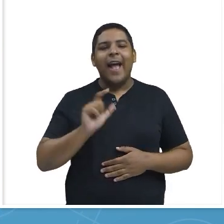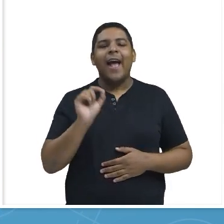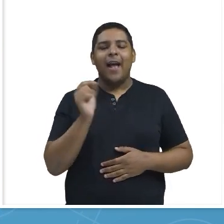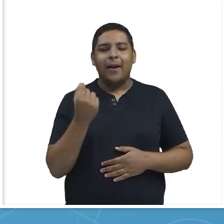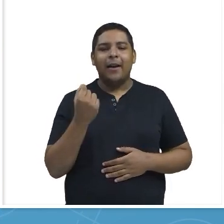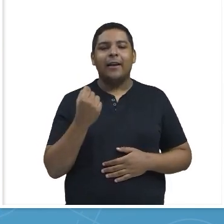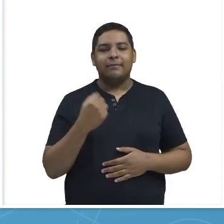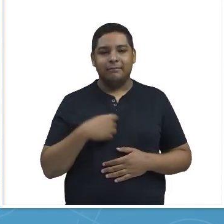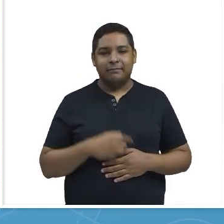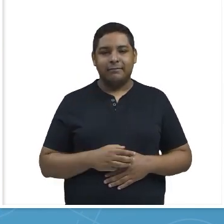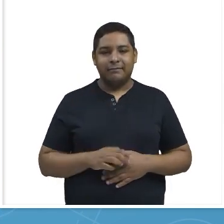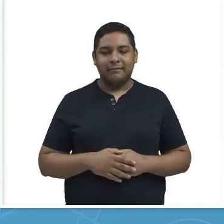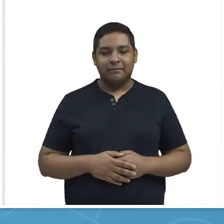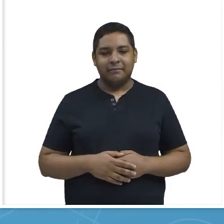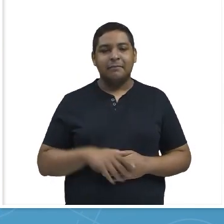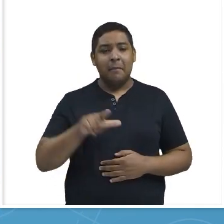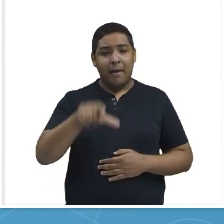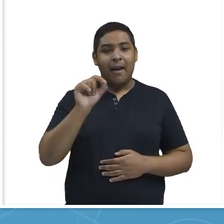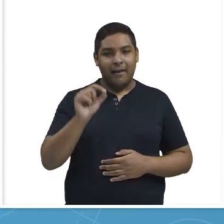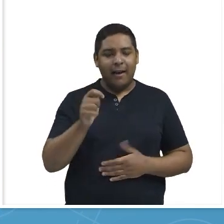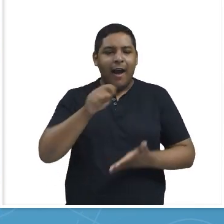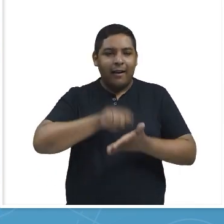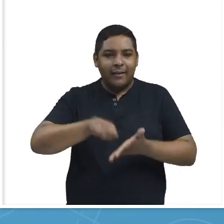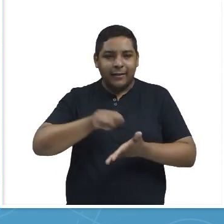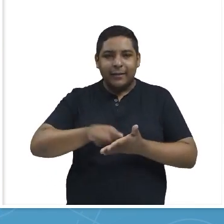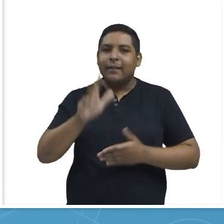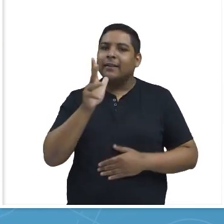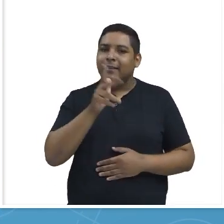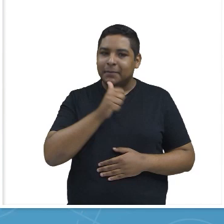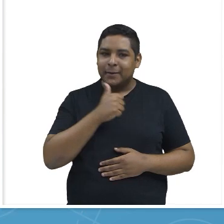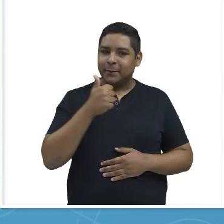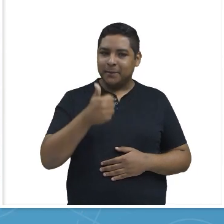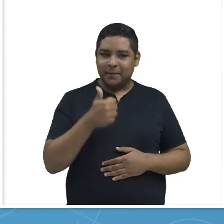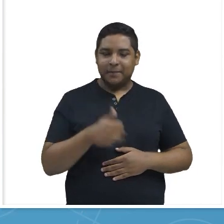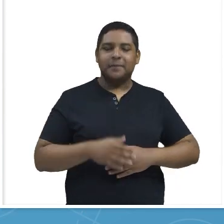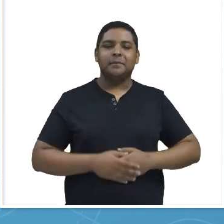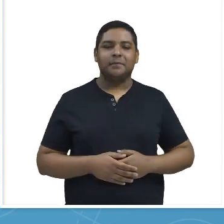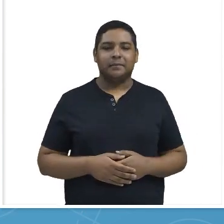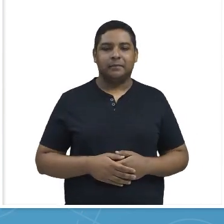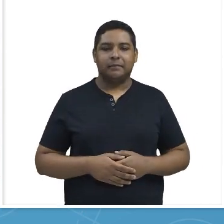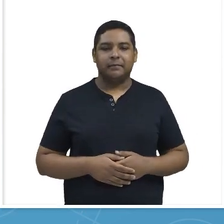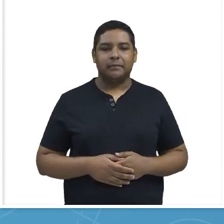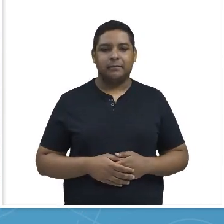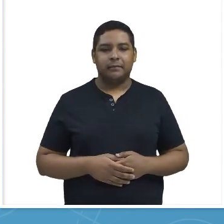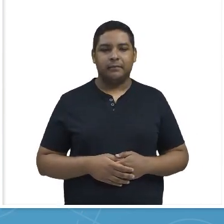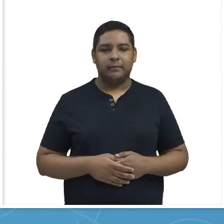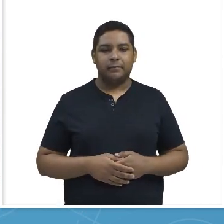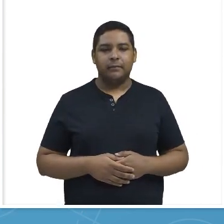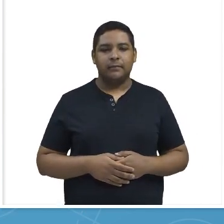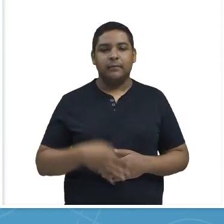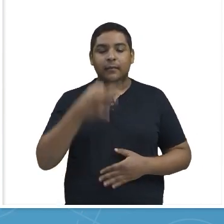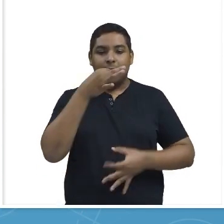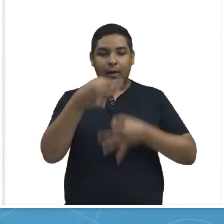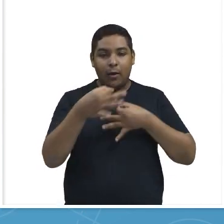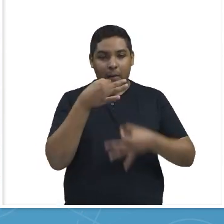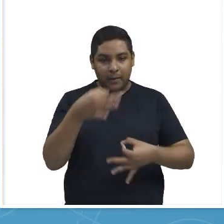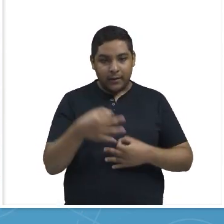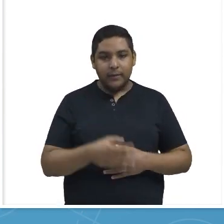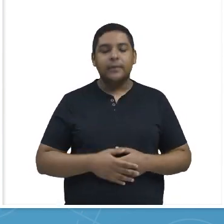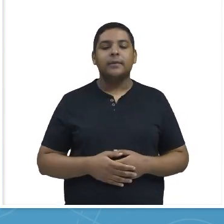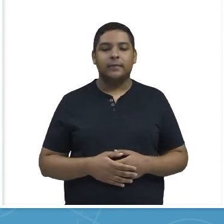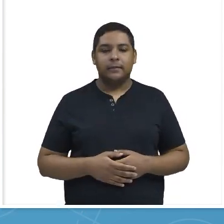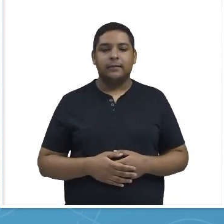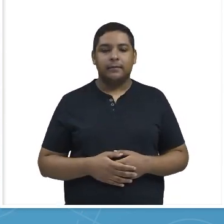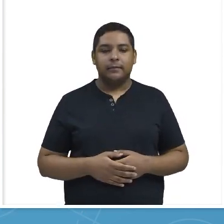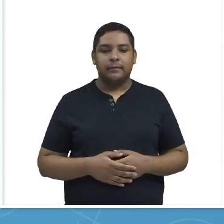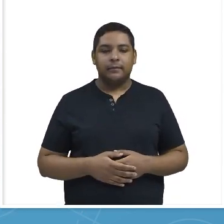é? Reescrever demora um pouquinho, né, people? Vamos dar uma olhadinha aqui, então, quem estava comentando, certo? Quem